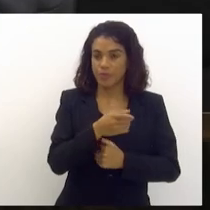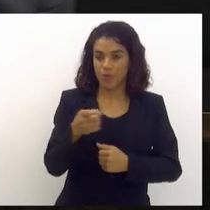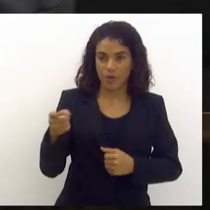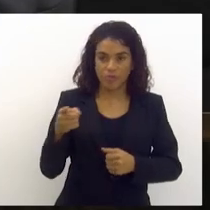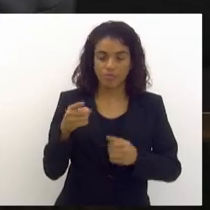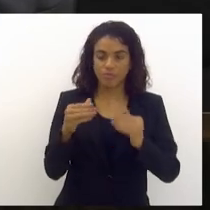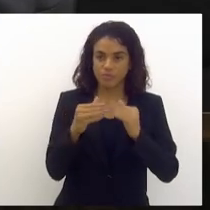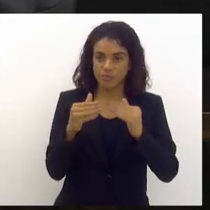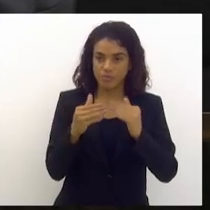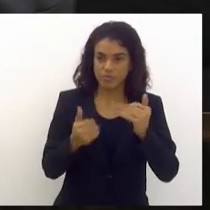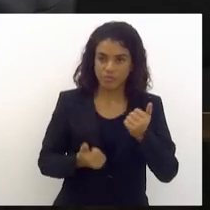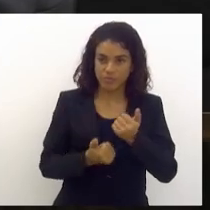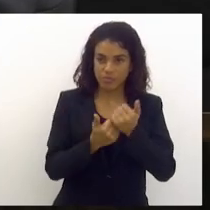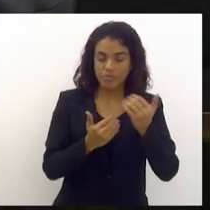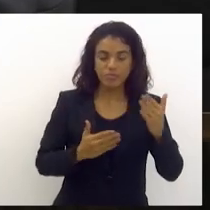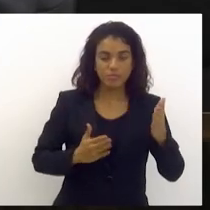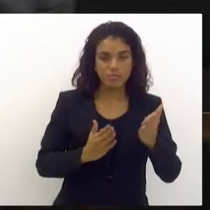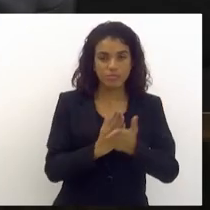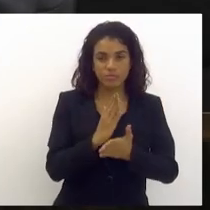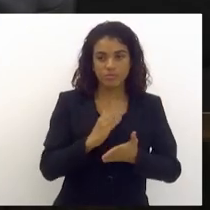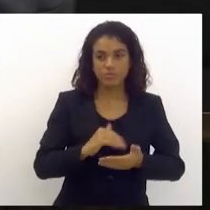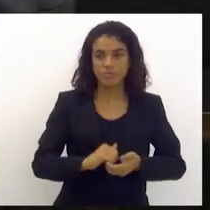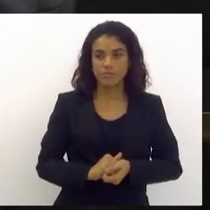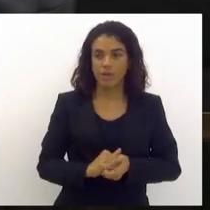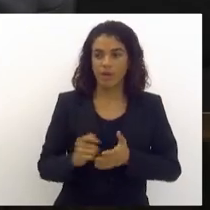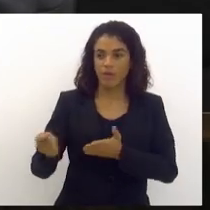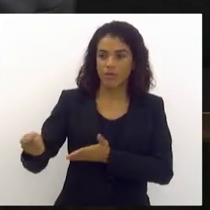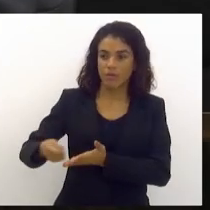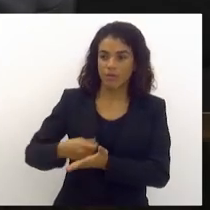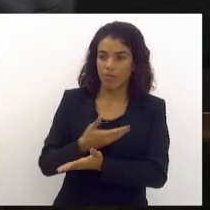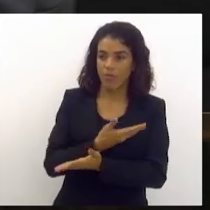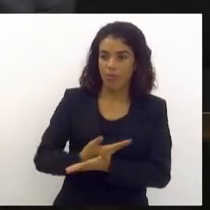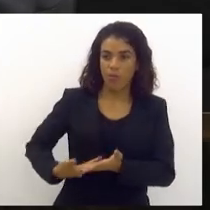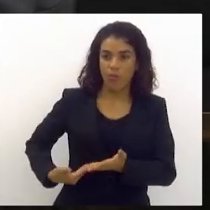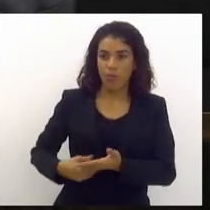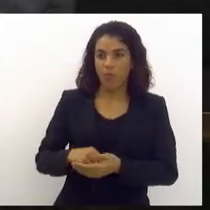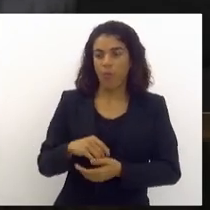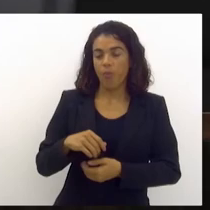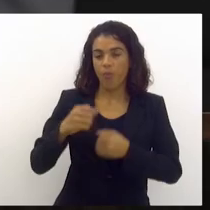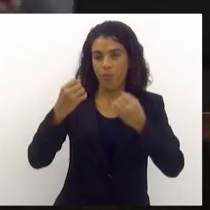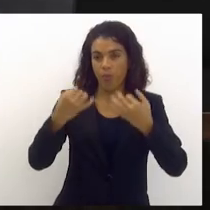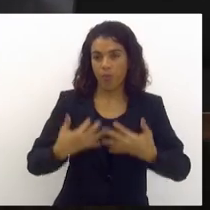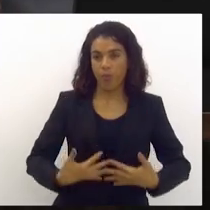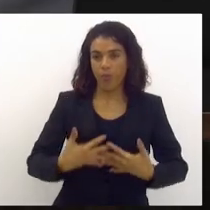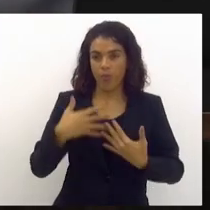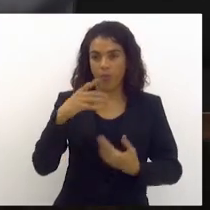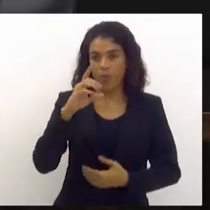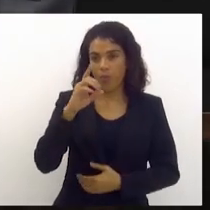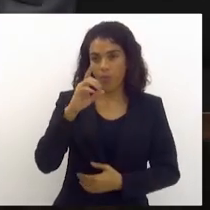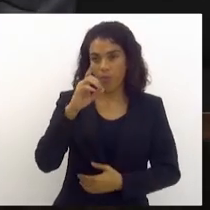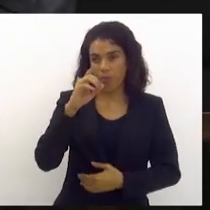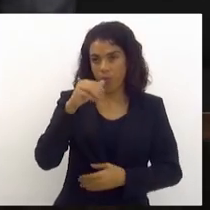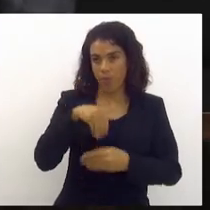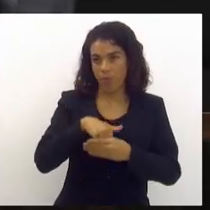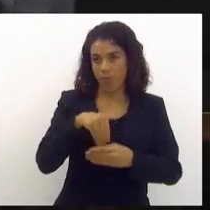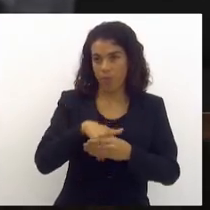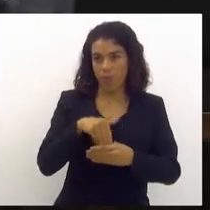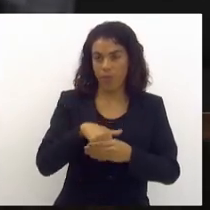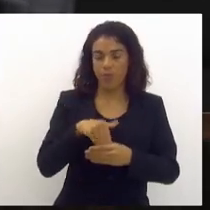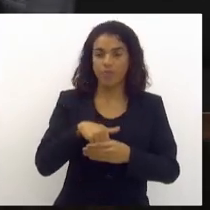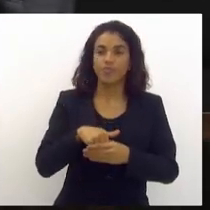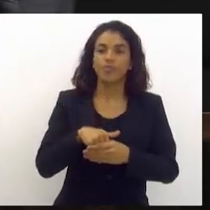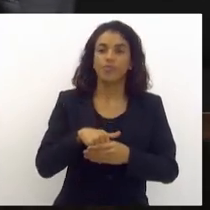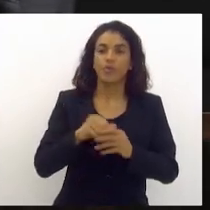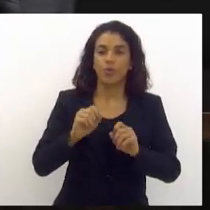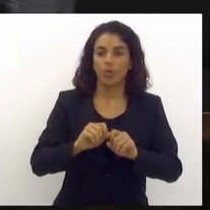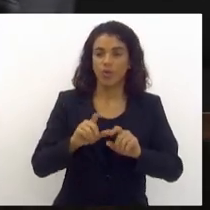aprovam, permaneçam como estão? Aprovado. Vai autógrafo. Vou declarar voto, presidente. Salvo destaque. Há sobre a mesa o